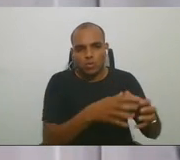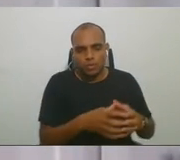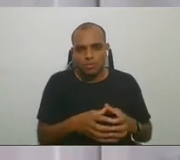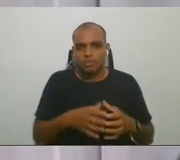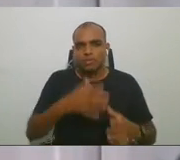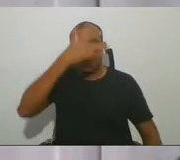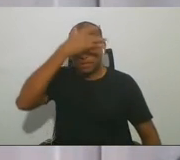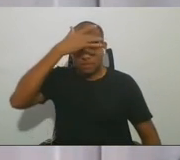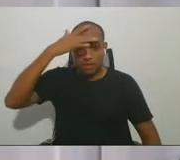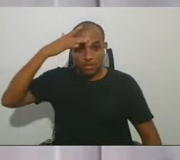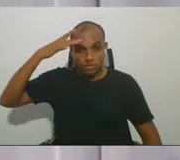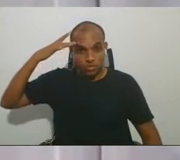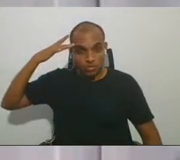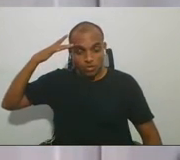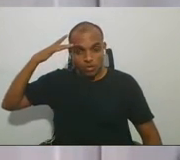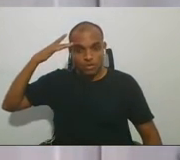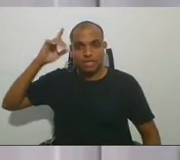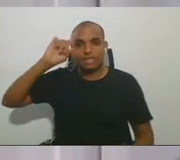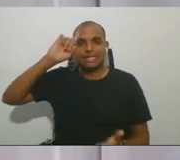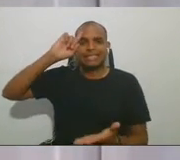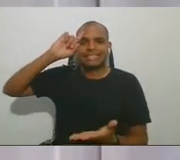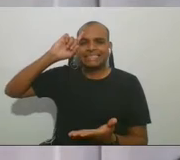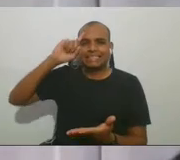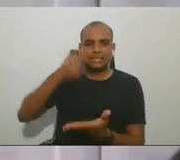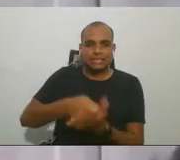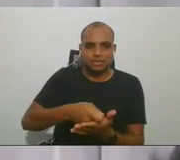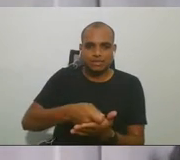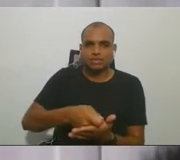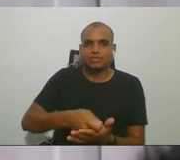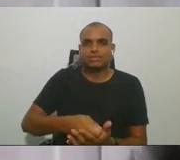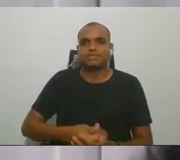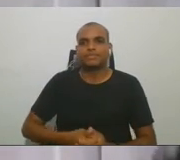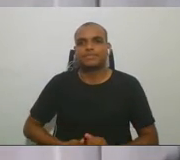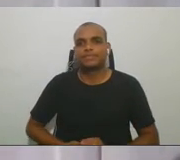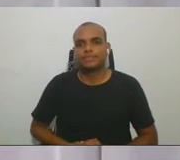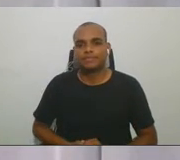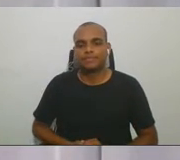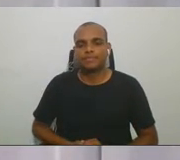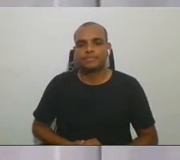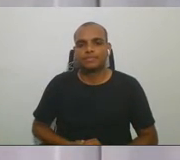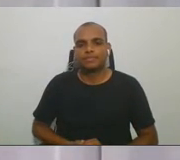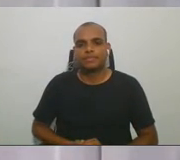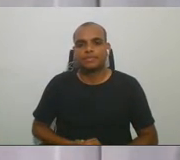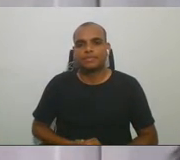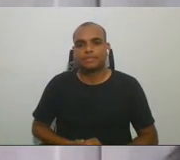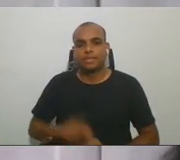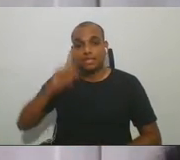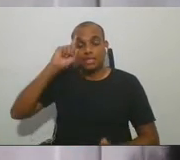para decidir em termos... A enorme maioria